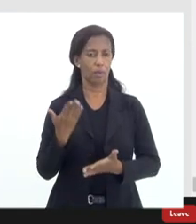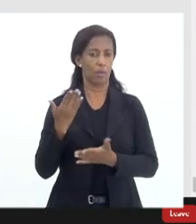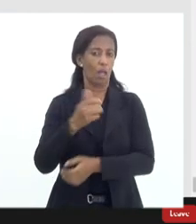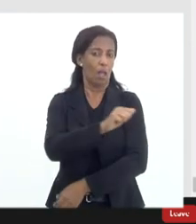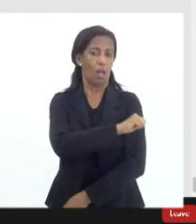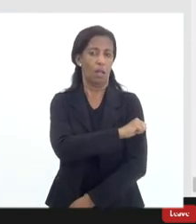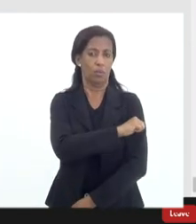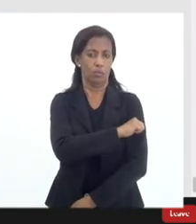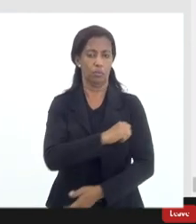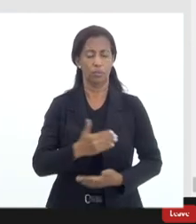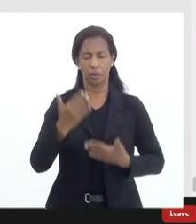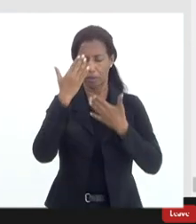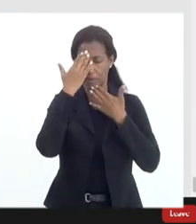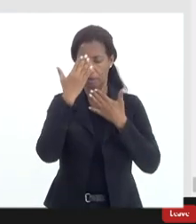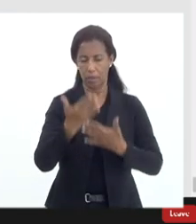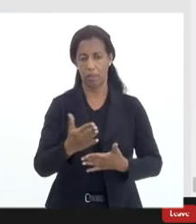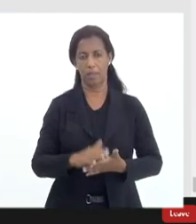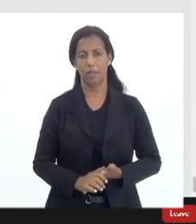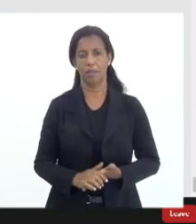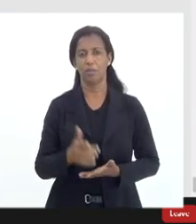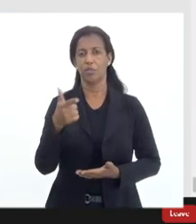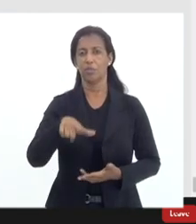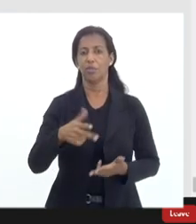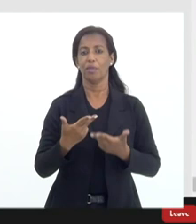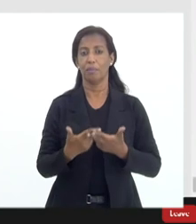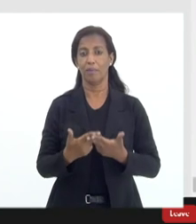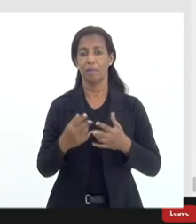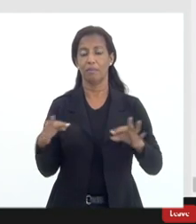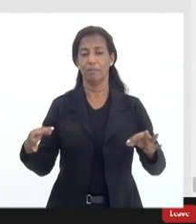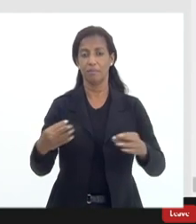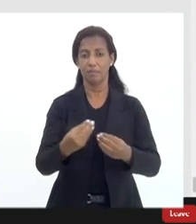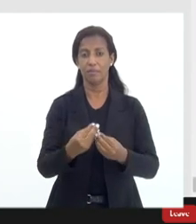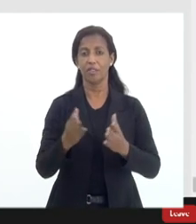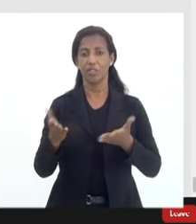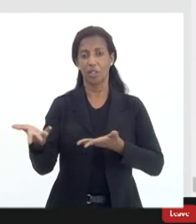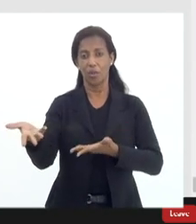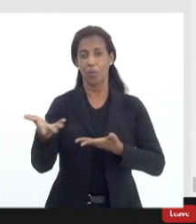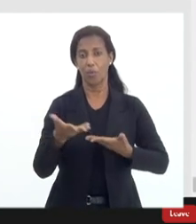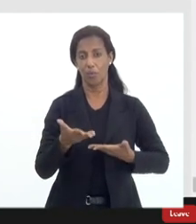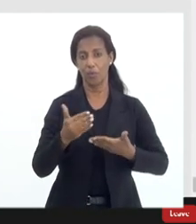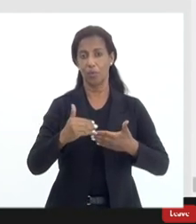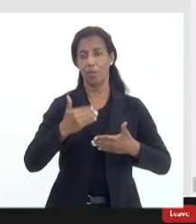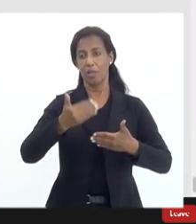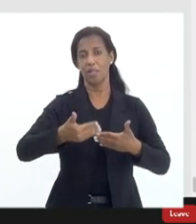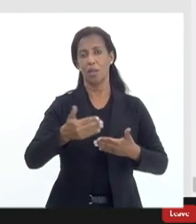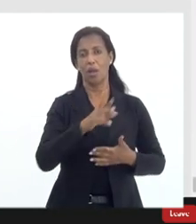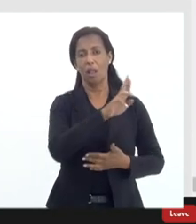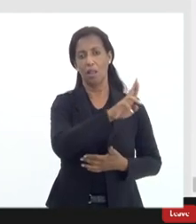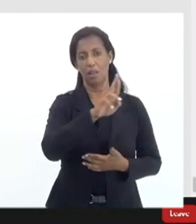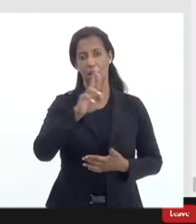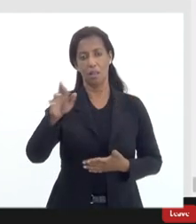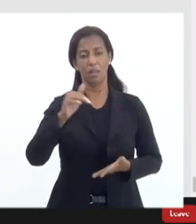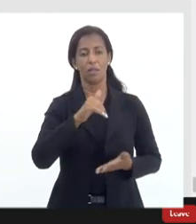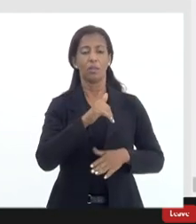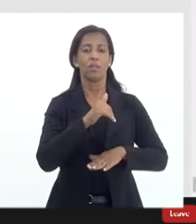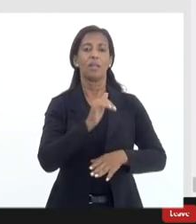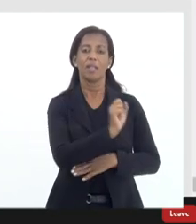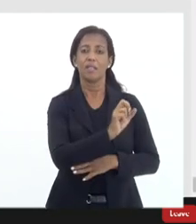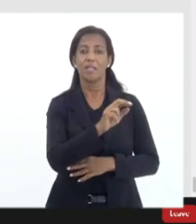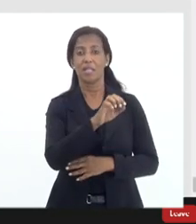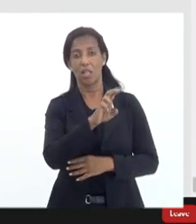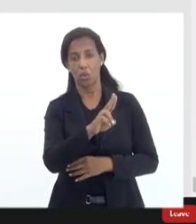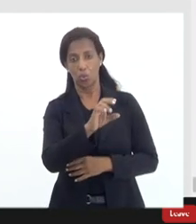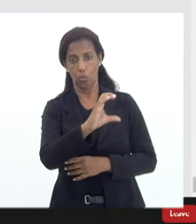estudantes. Então, agradeço, né, mais uma vez a paciência de todos e já convido na sequência os representantes da Secretaria de Estado de